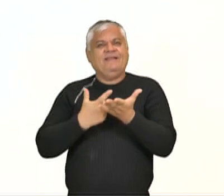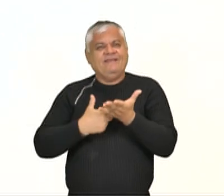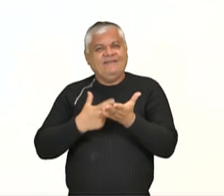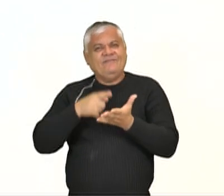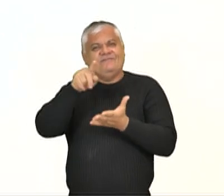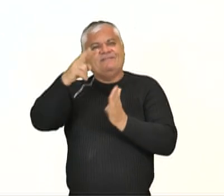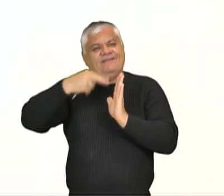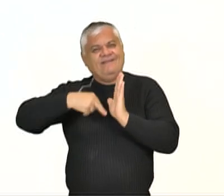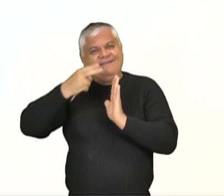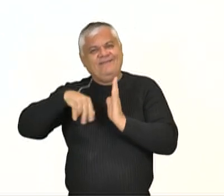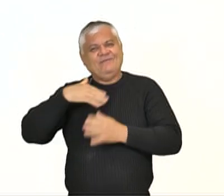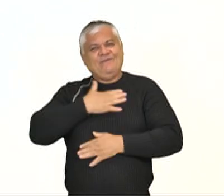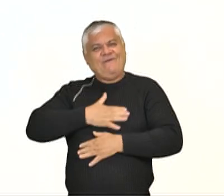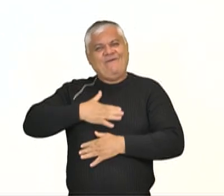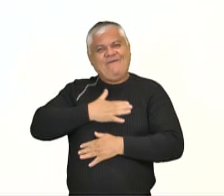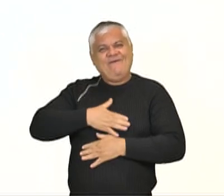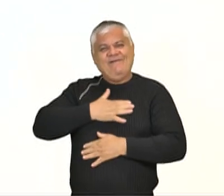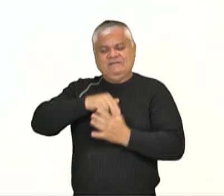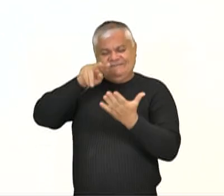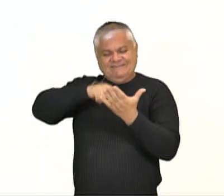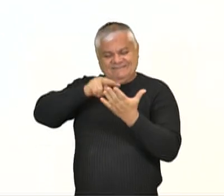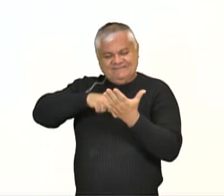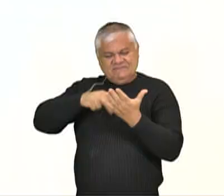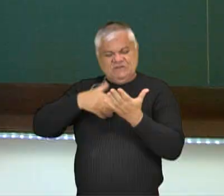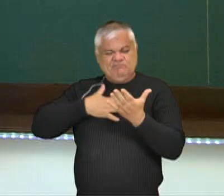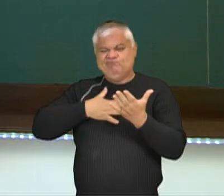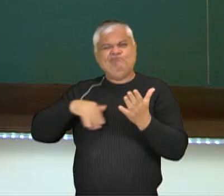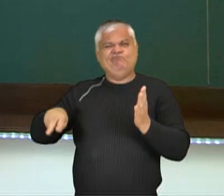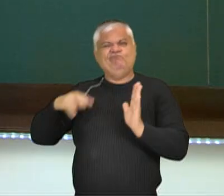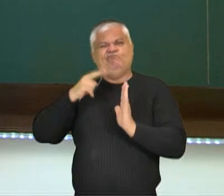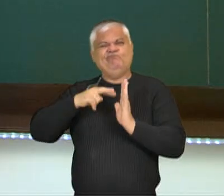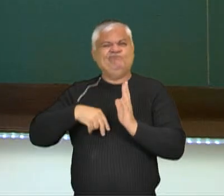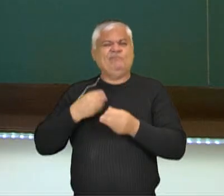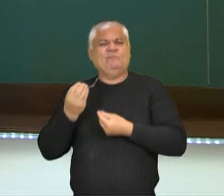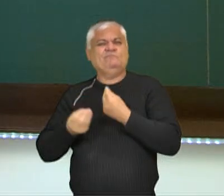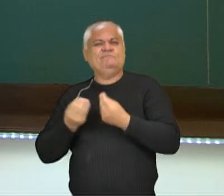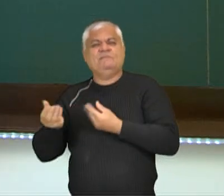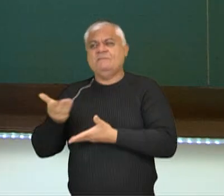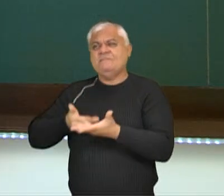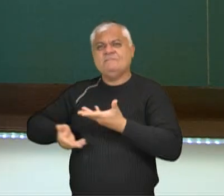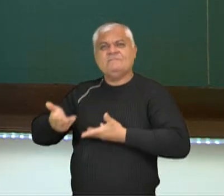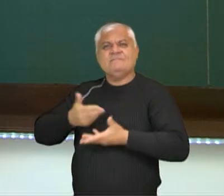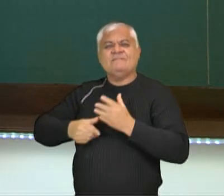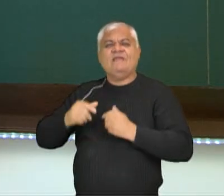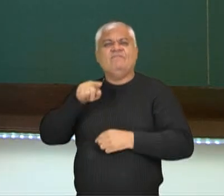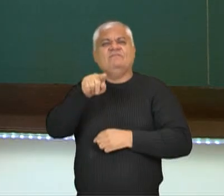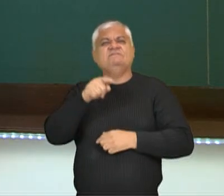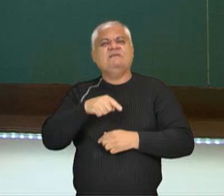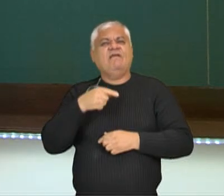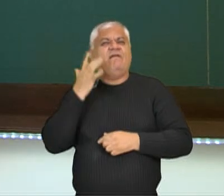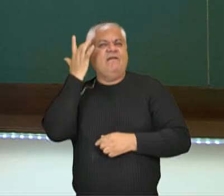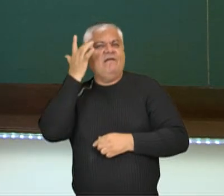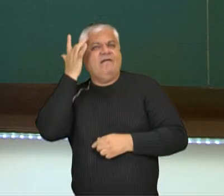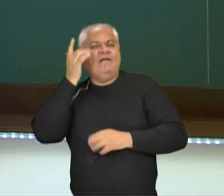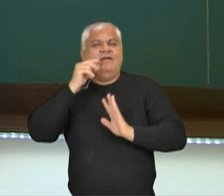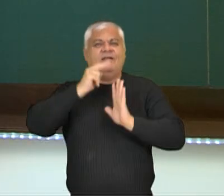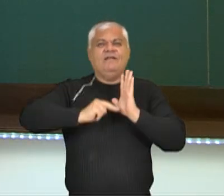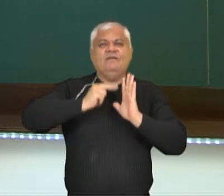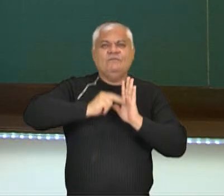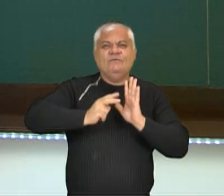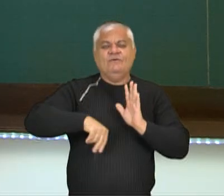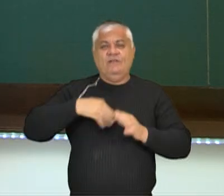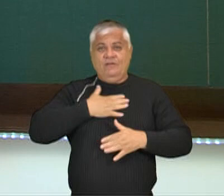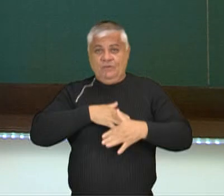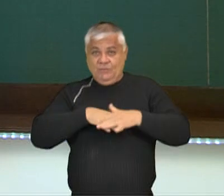lendo, dizer se você gosta ou não está gostando do livro, o que você está achando dessa leitura que você está fazendo? Você